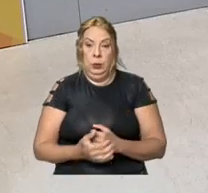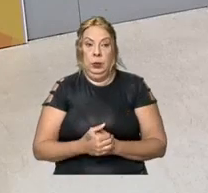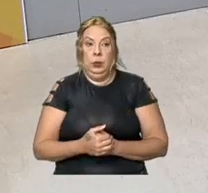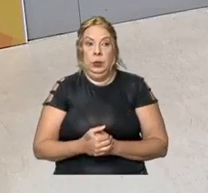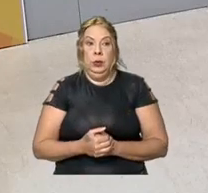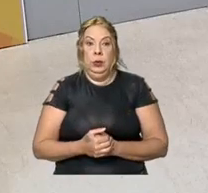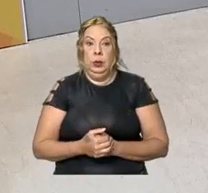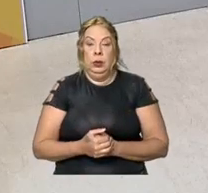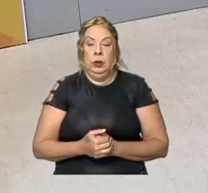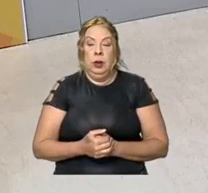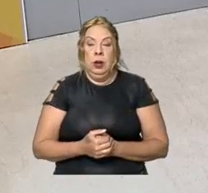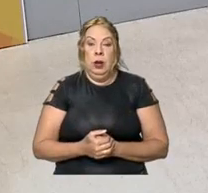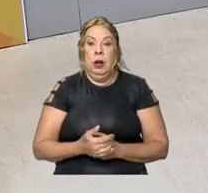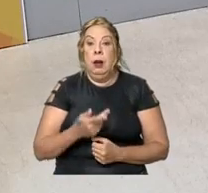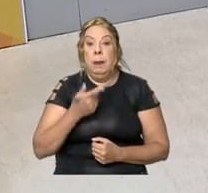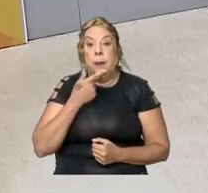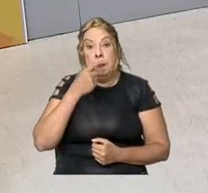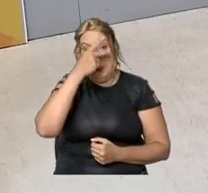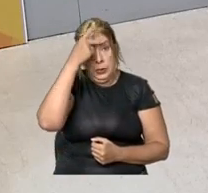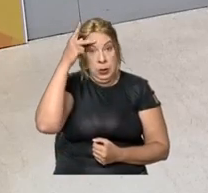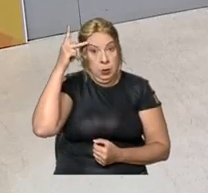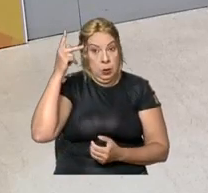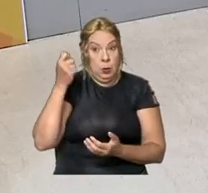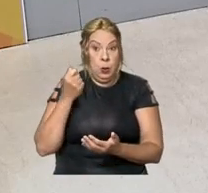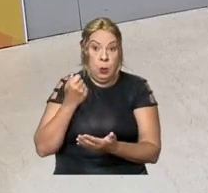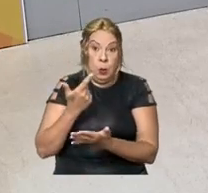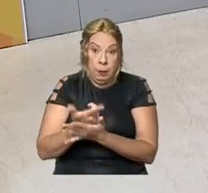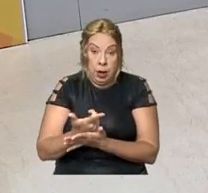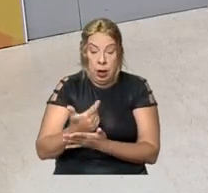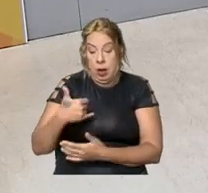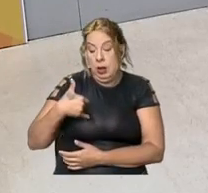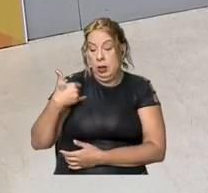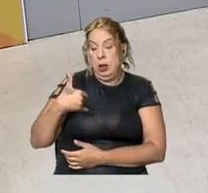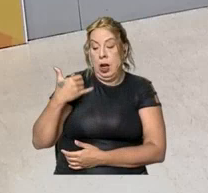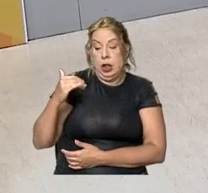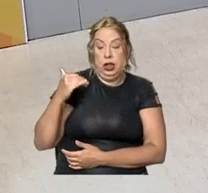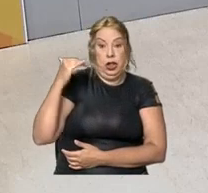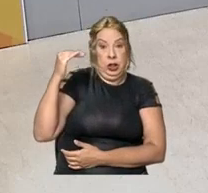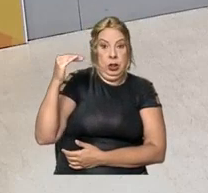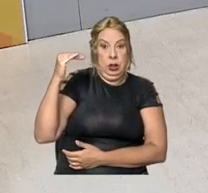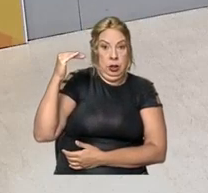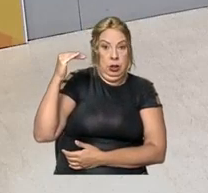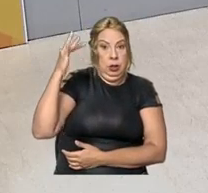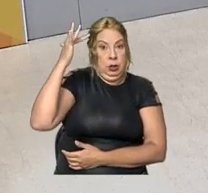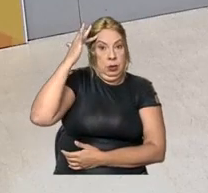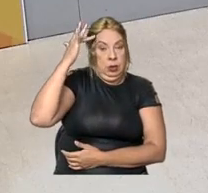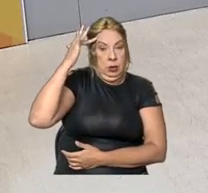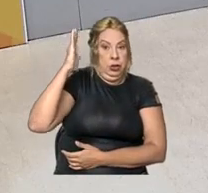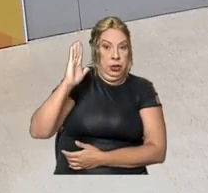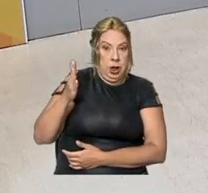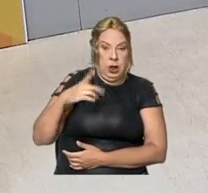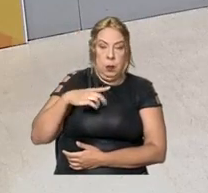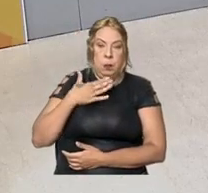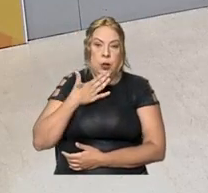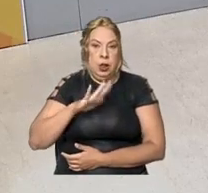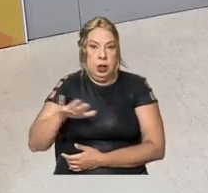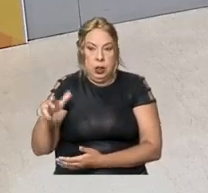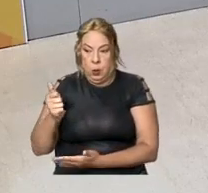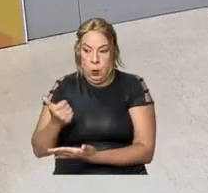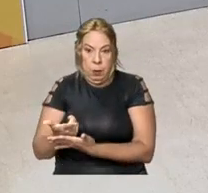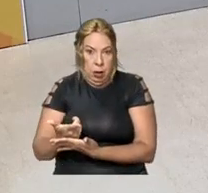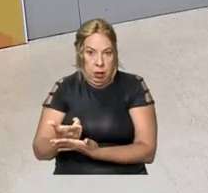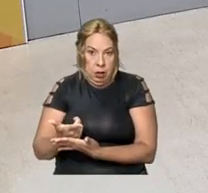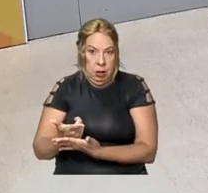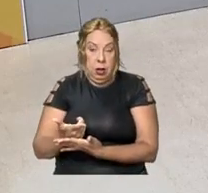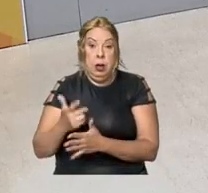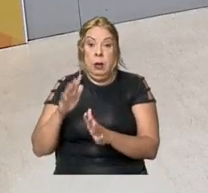maioridade, já ia falar o número, não pode, porque senão as pessoas já iam achar que eu tava narrando. Mas assim, tem que ter a maioridade. Porém,